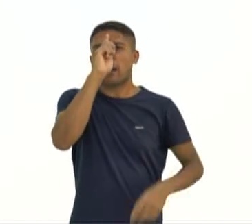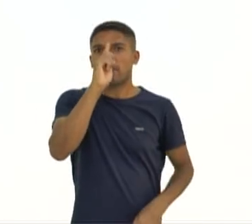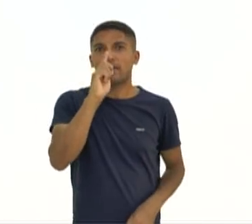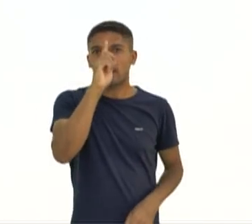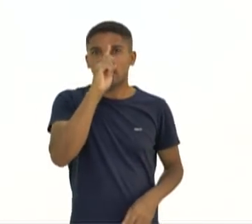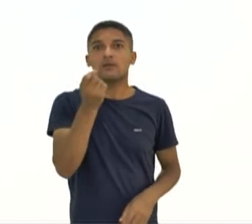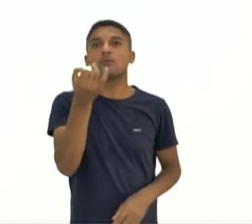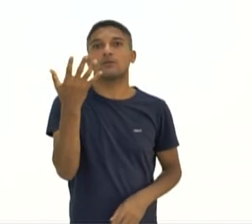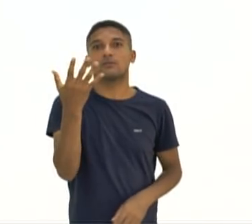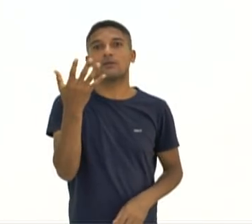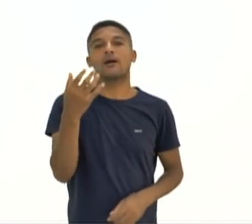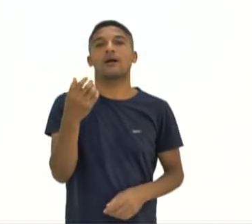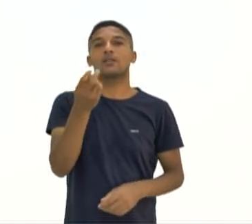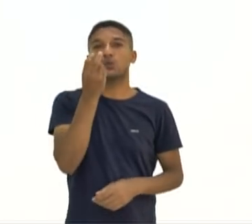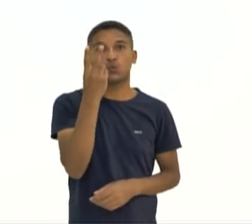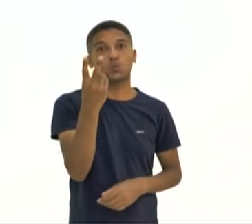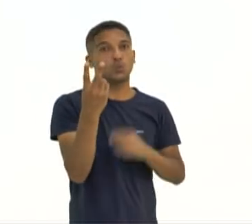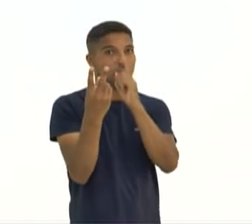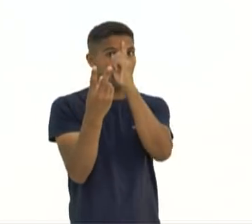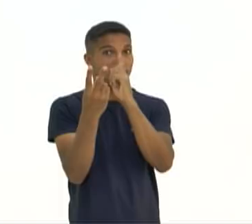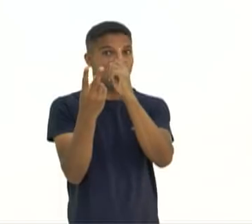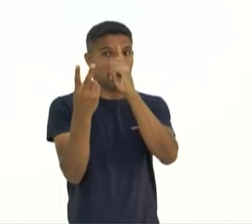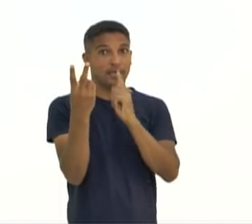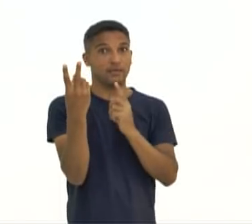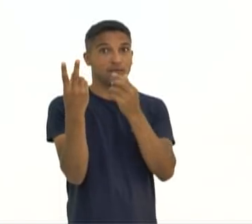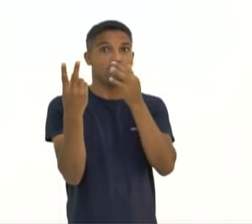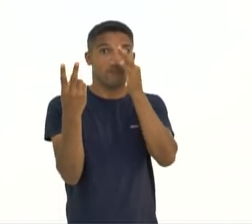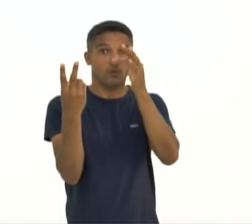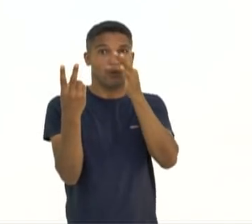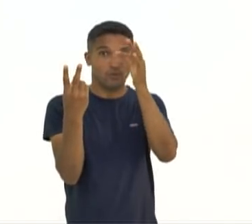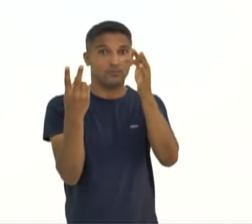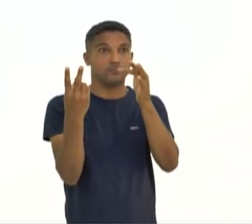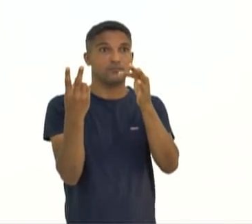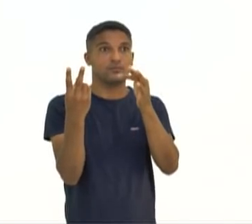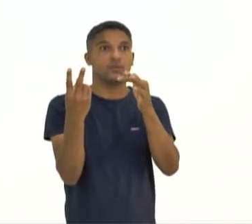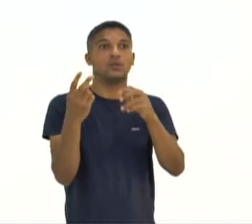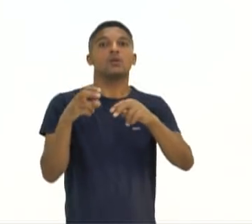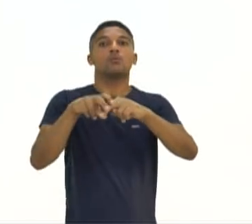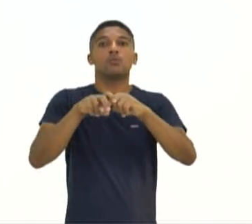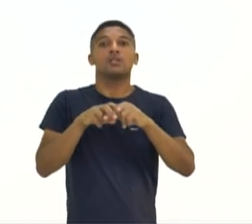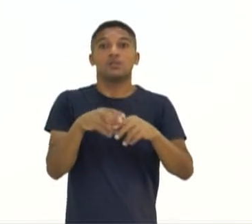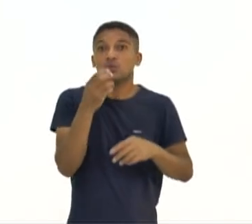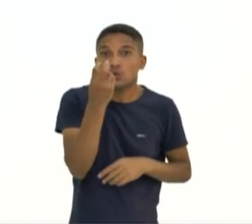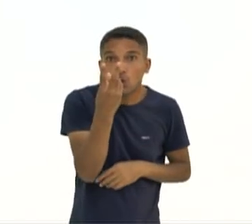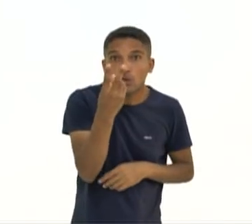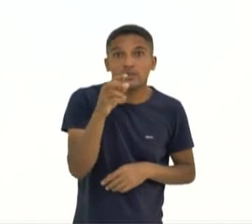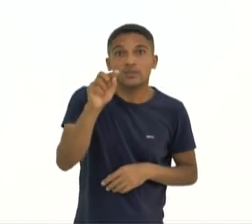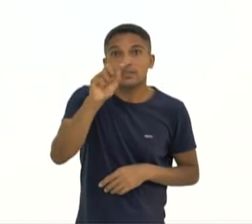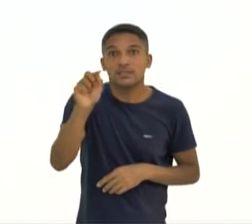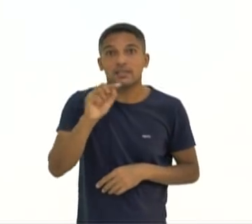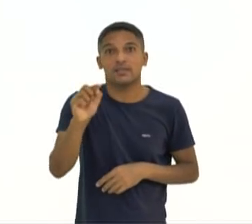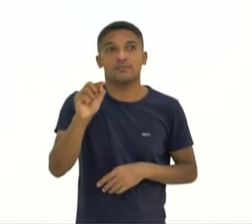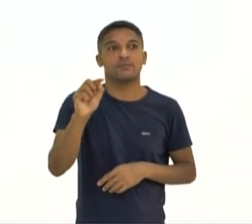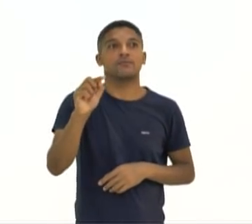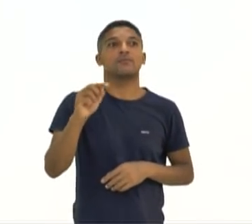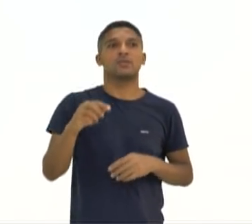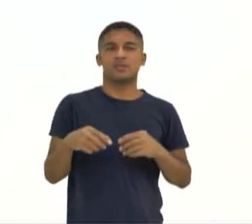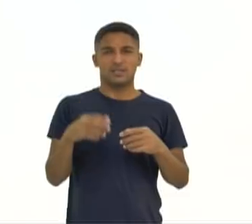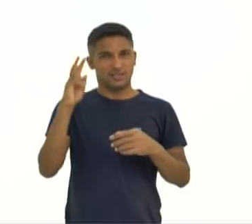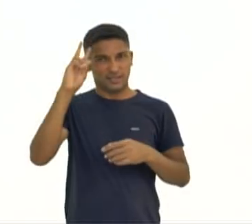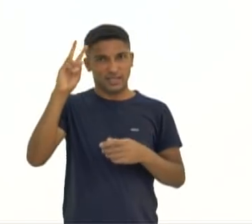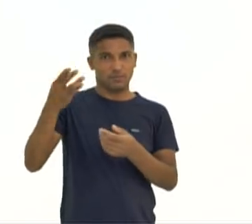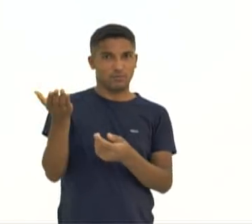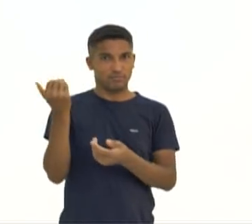Tenho 2 flores amarelas. Então, tenho 2Z. Por que 2Z? Que nós combinamos lá